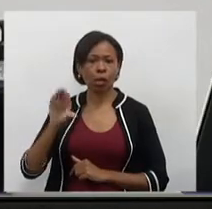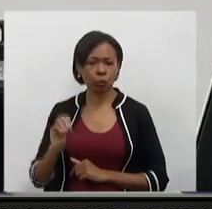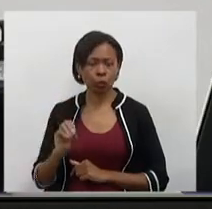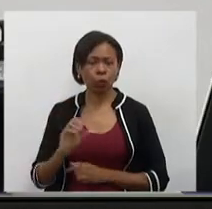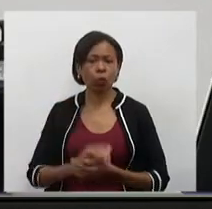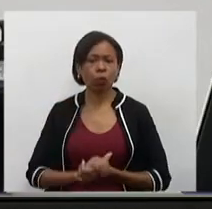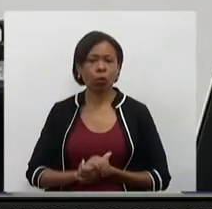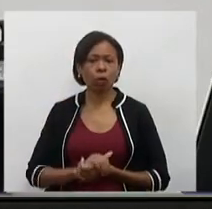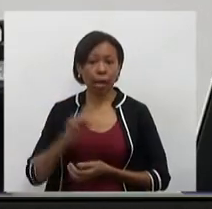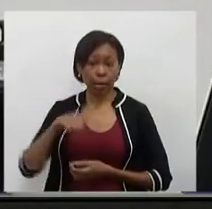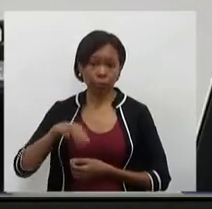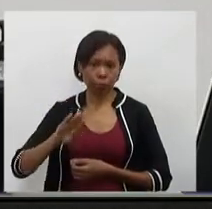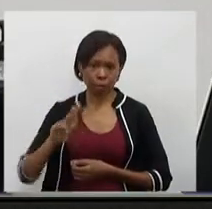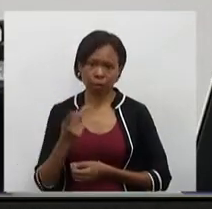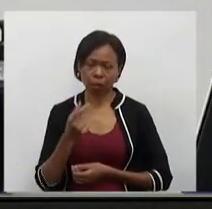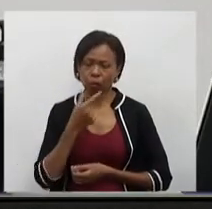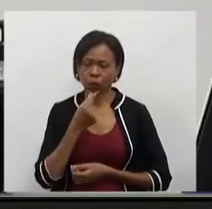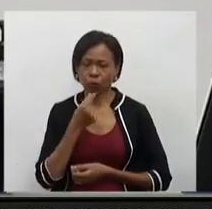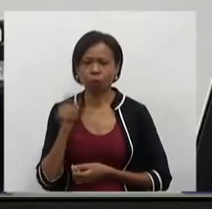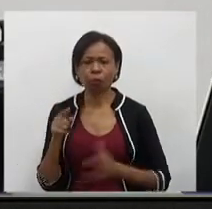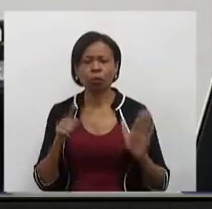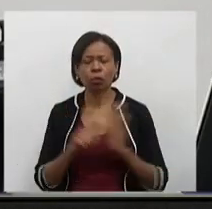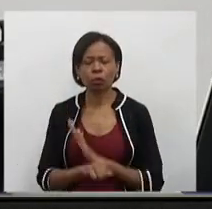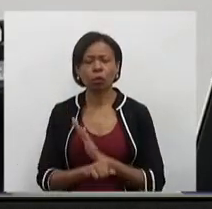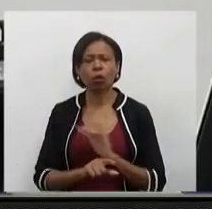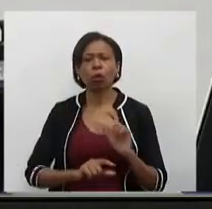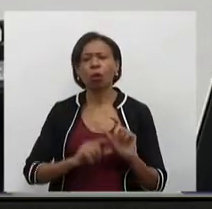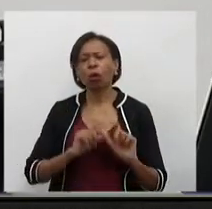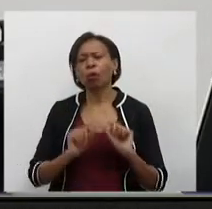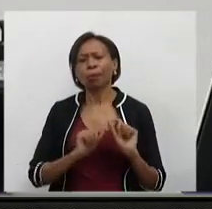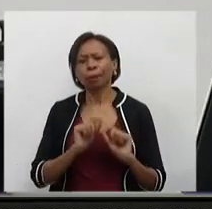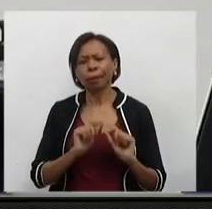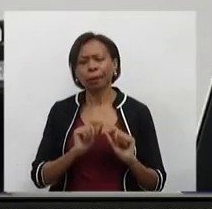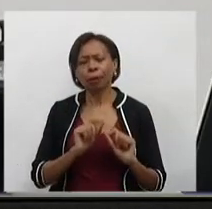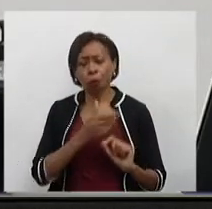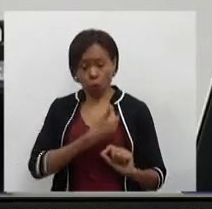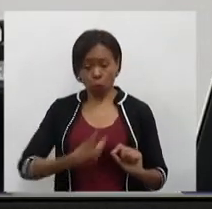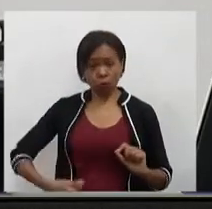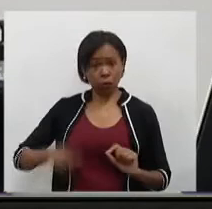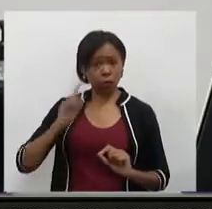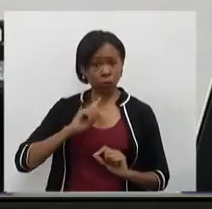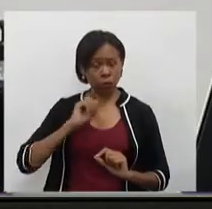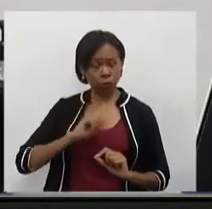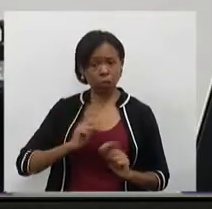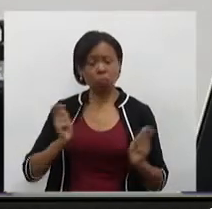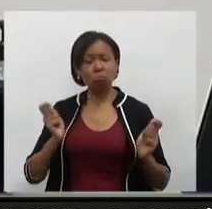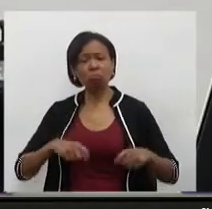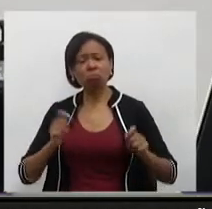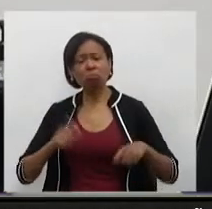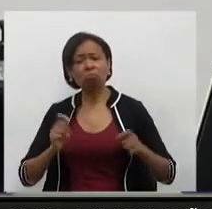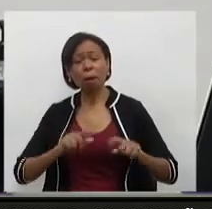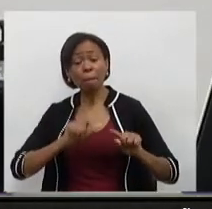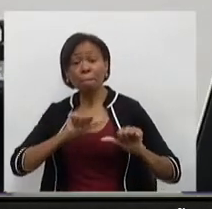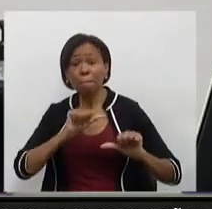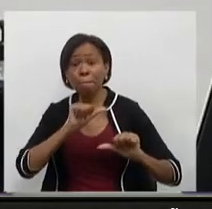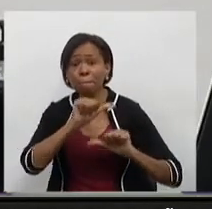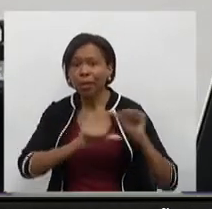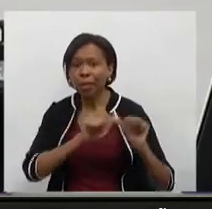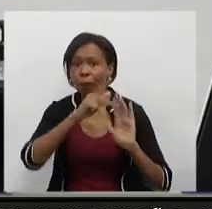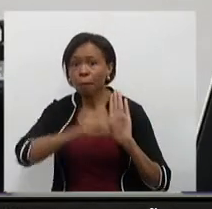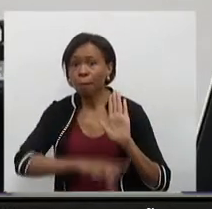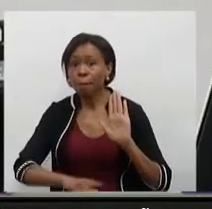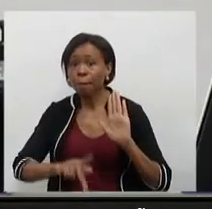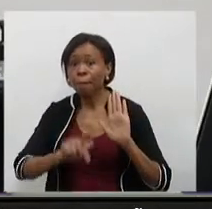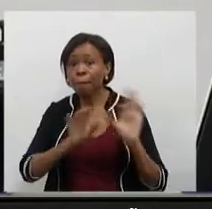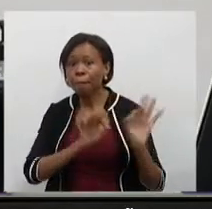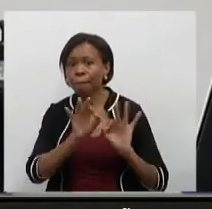que eu fiz no início: qual a competência do governo de Minas Gerais para mudar e fazer um plano de vacinação mineiro que contemple